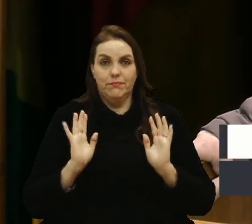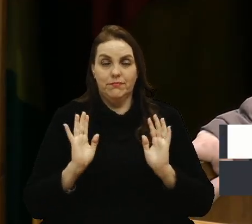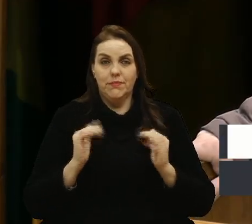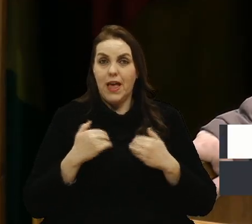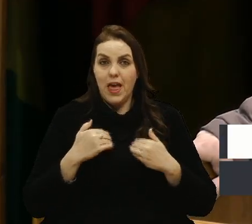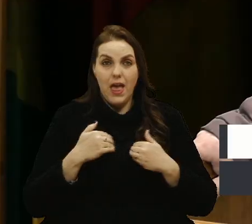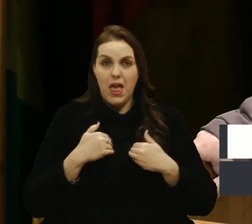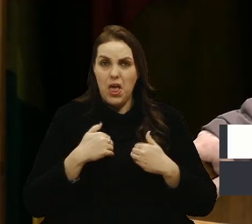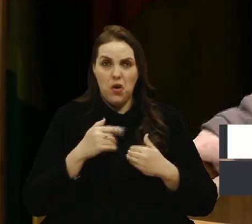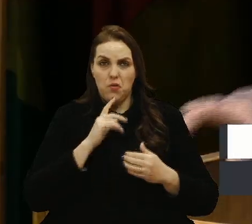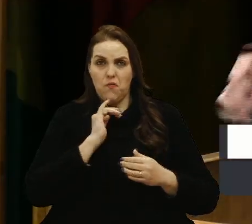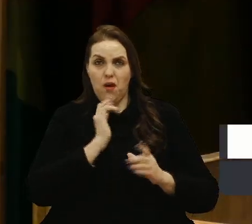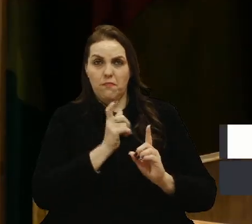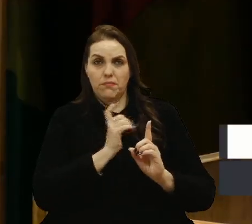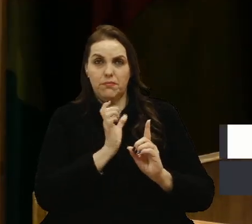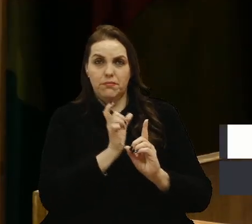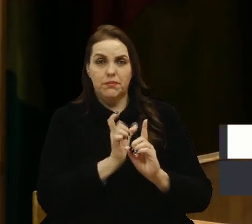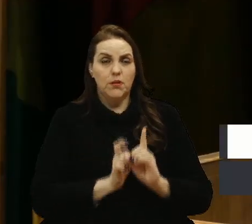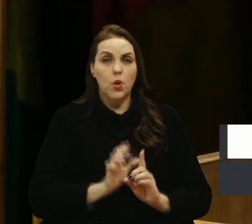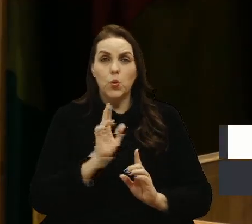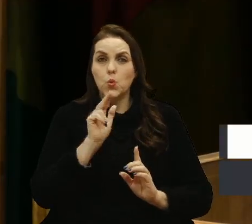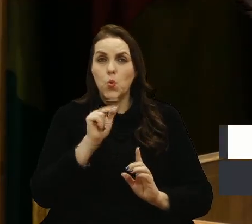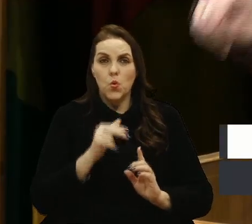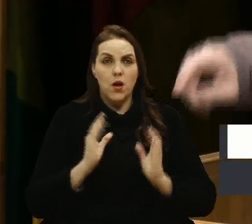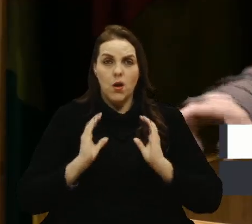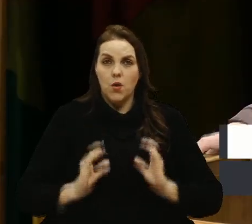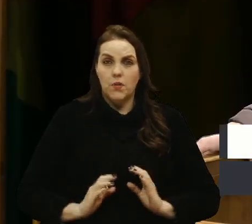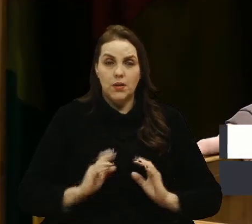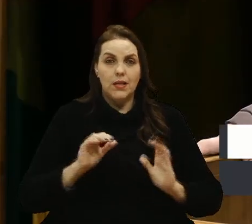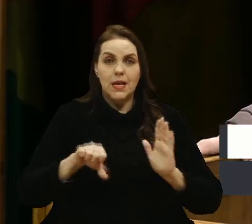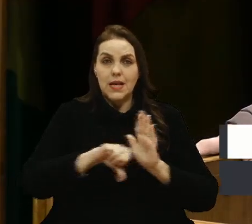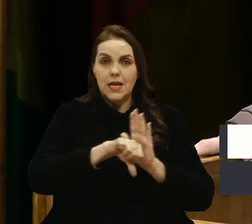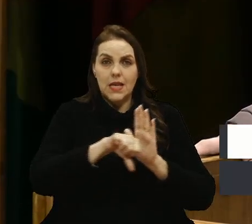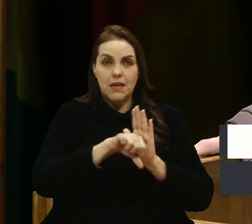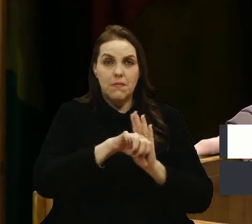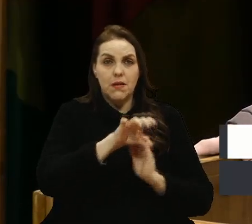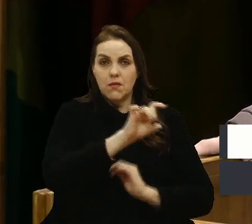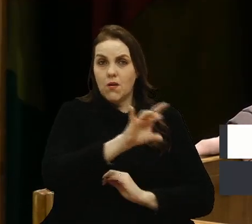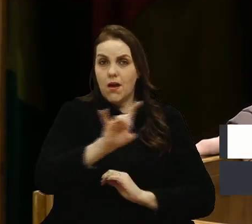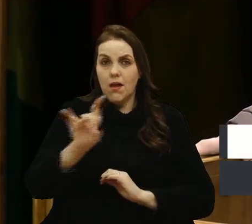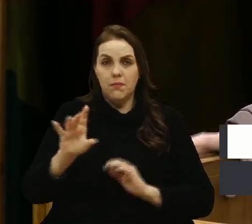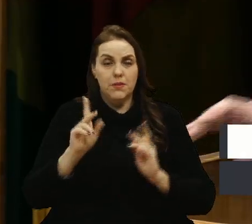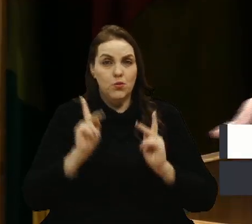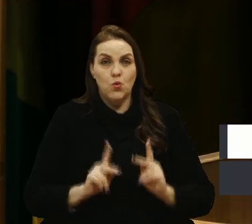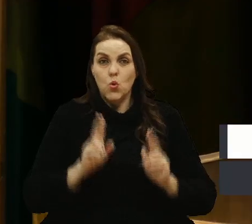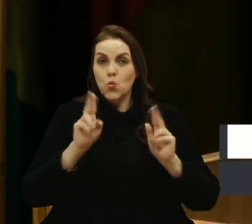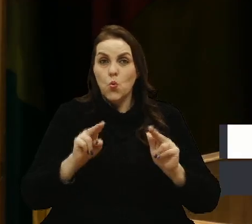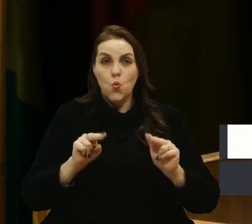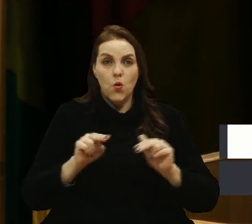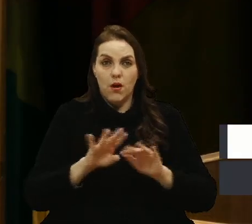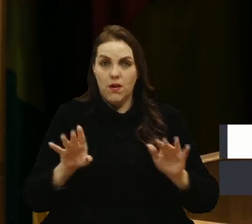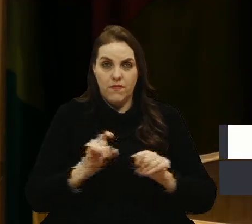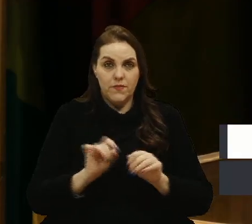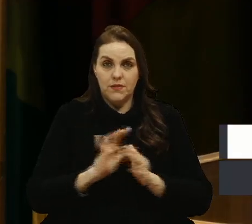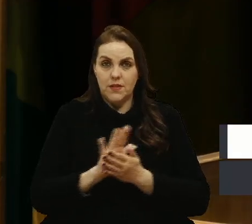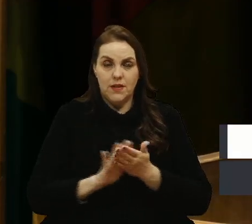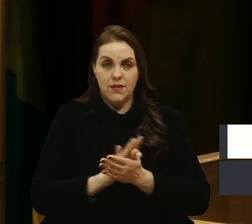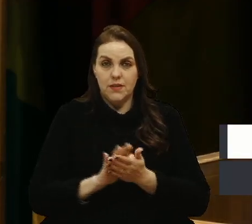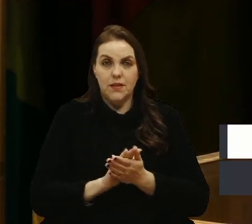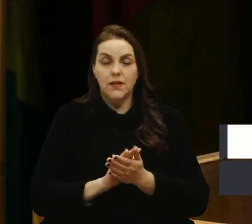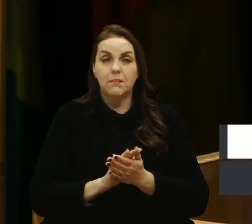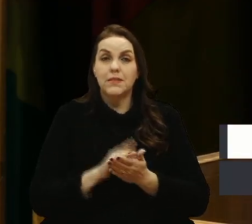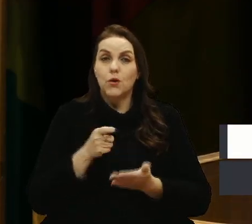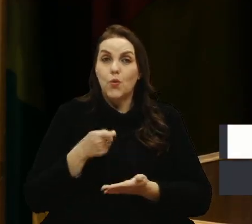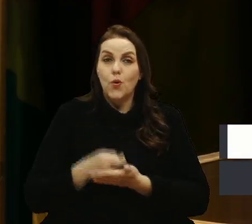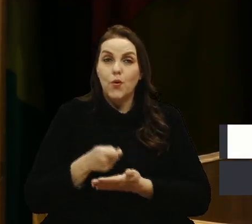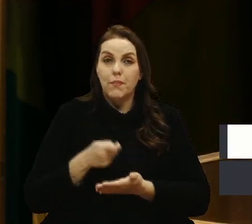cabe imputar conduta e eu jamais imputei conduta criminosa a qualquer um aqui. Agora, nós temos obrigação de promover a